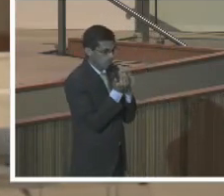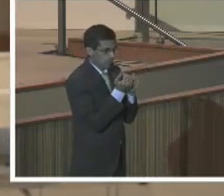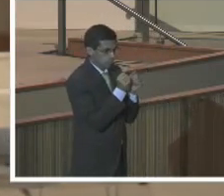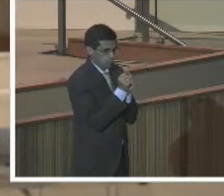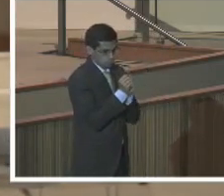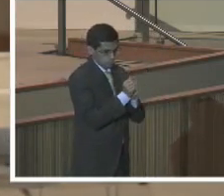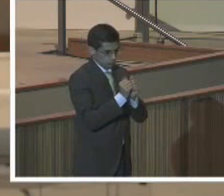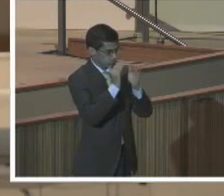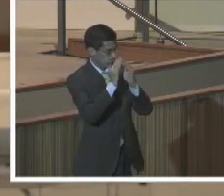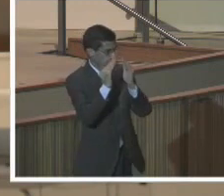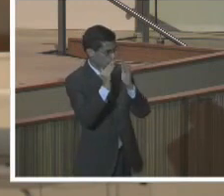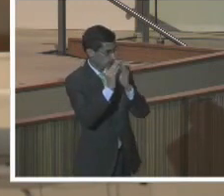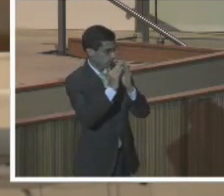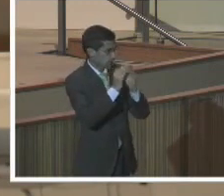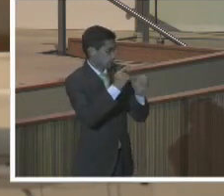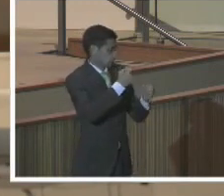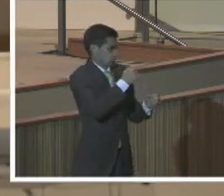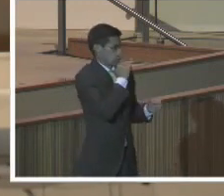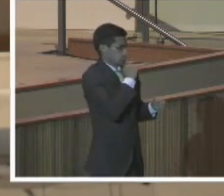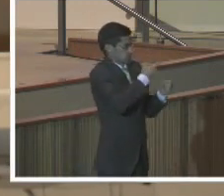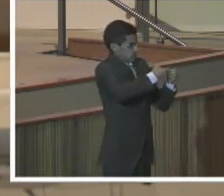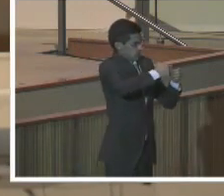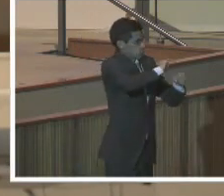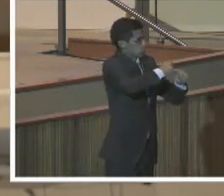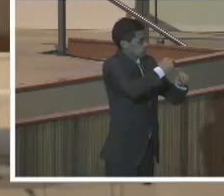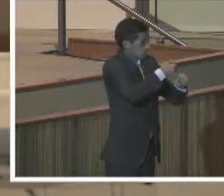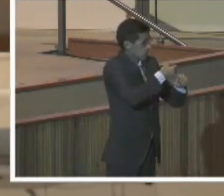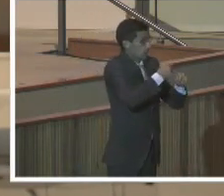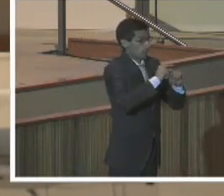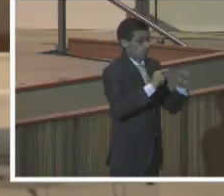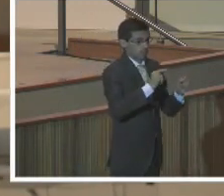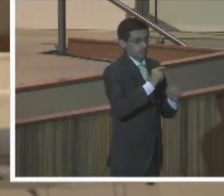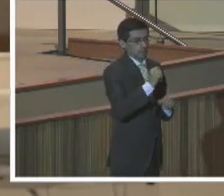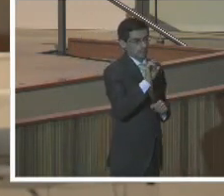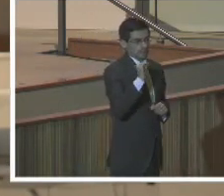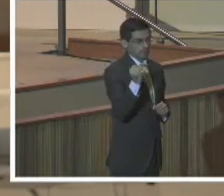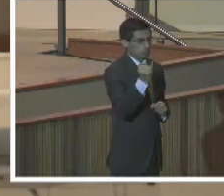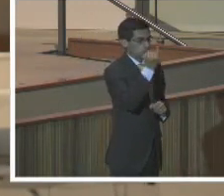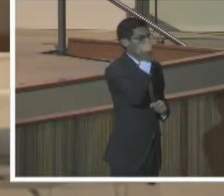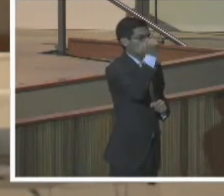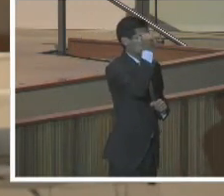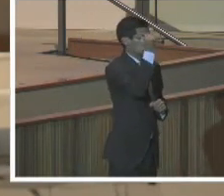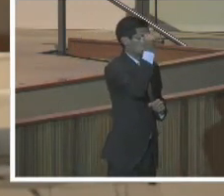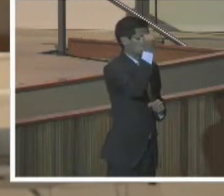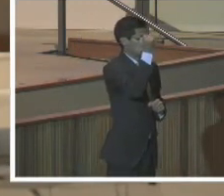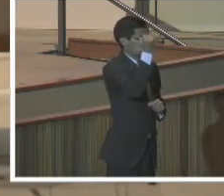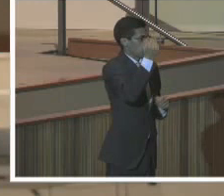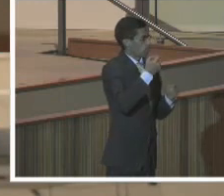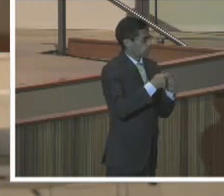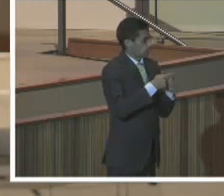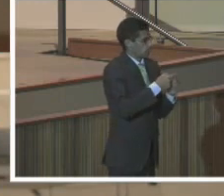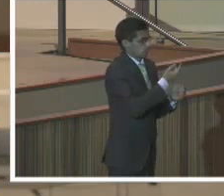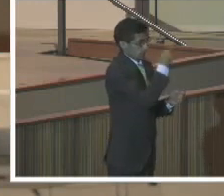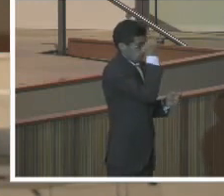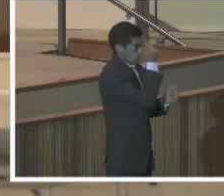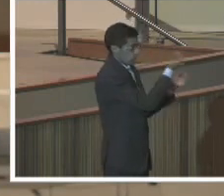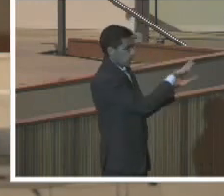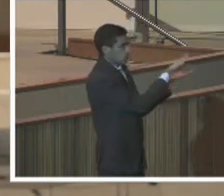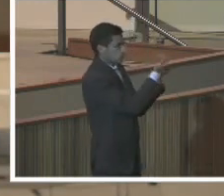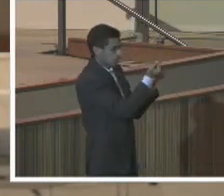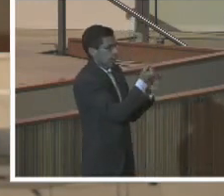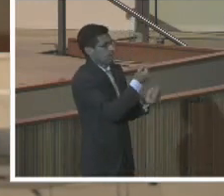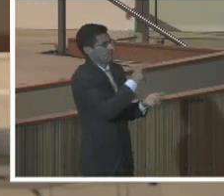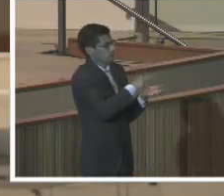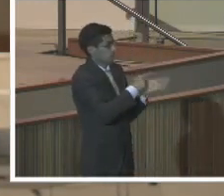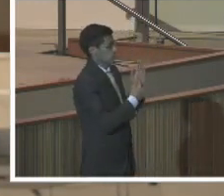oriental, né, daquela região, é alguma coisa como se fosse um símbolo de honra, de amizade, não é? E